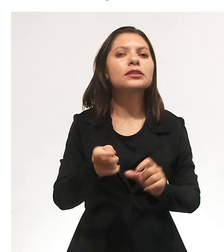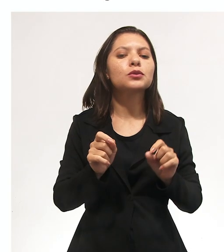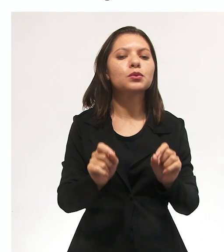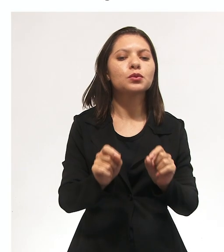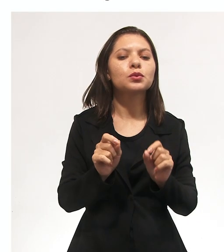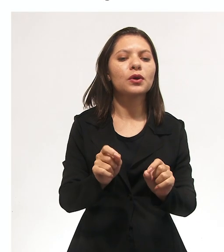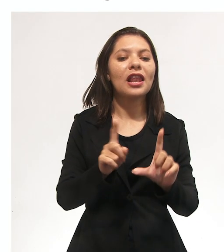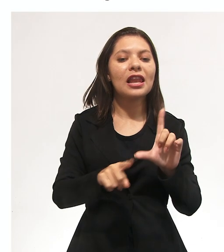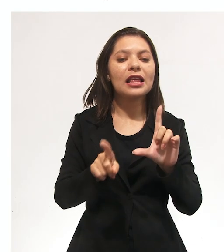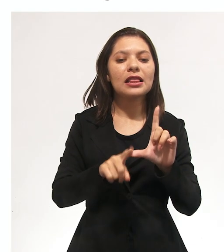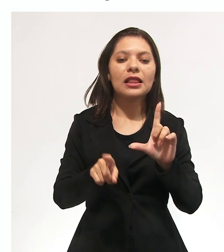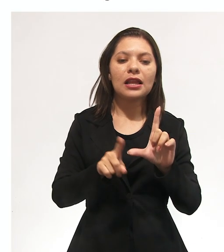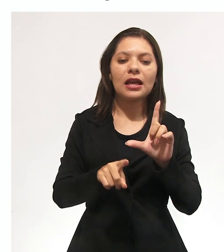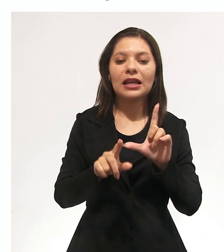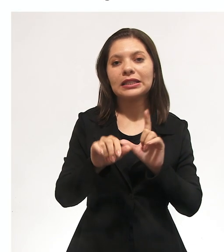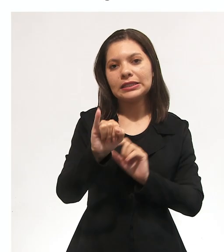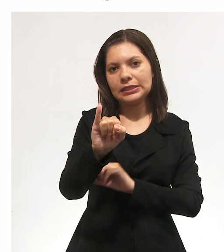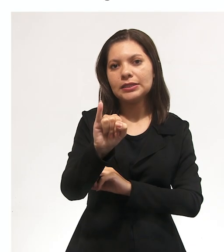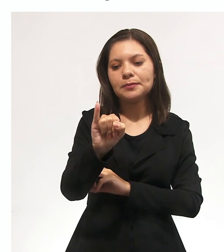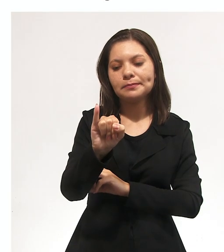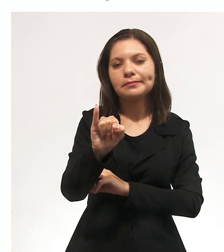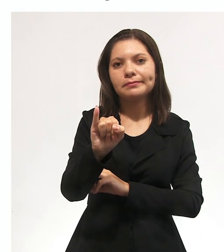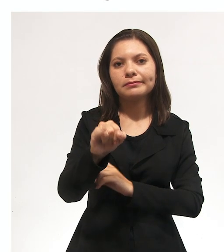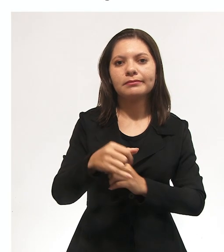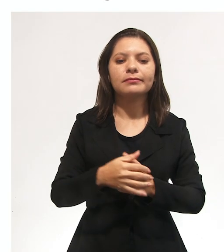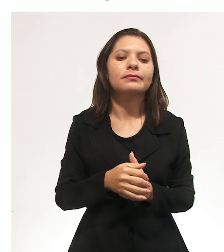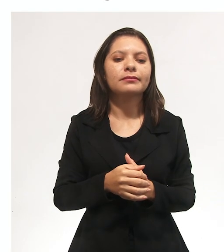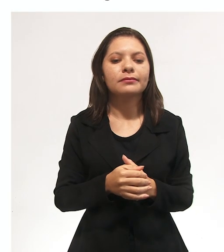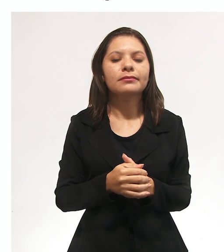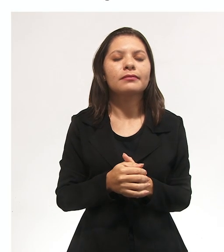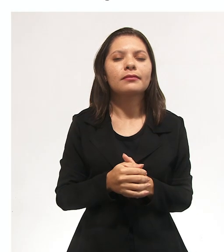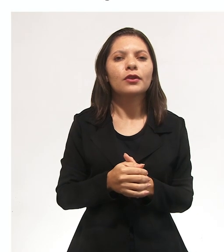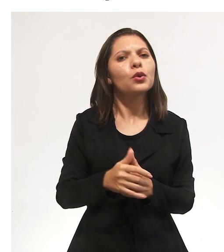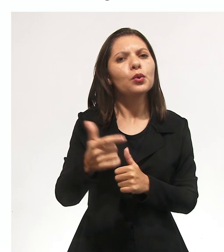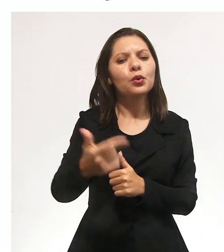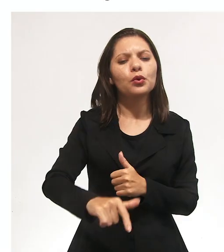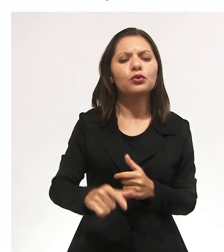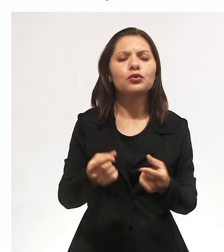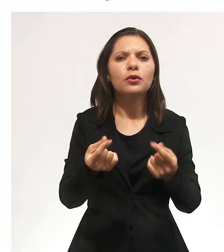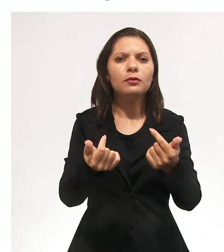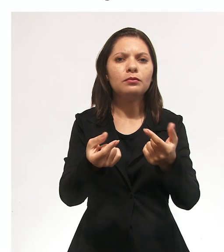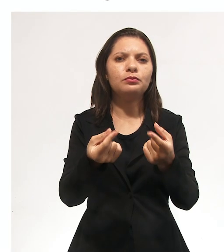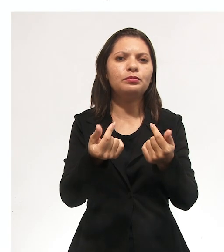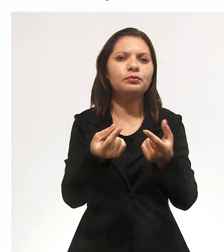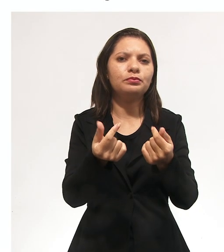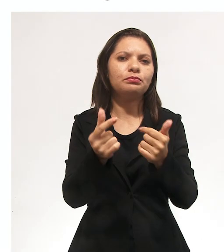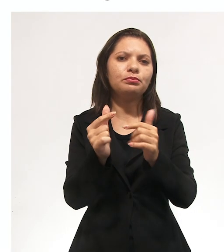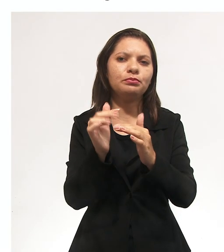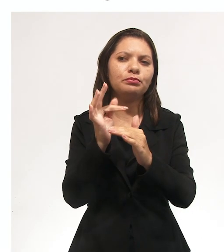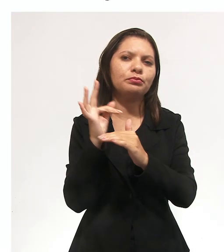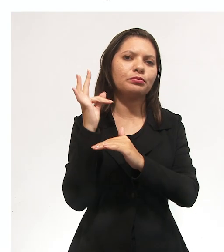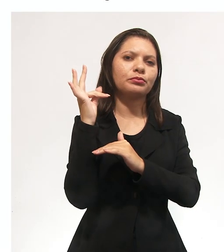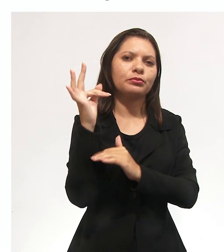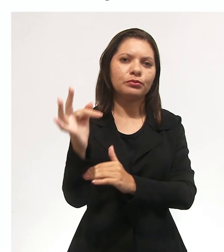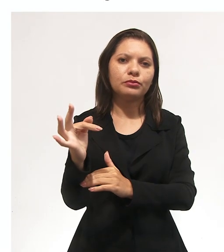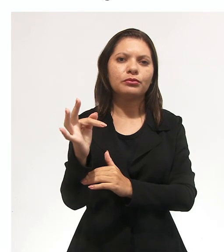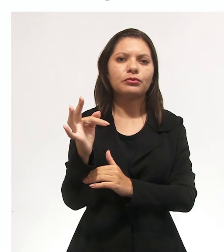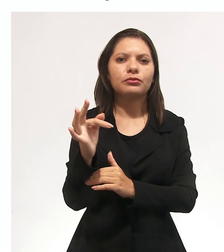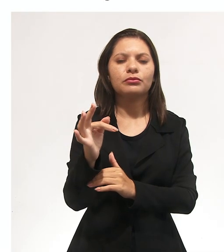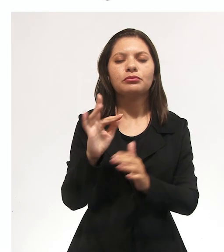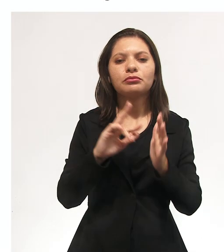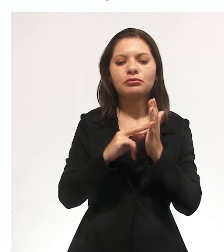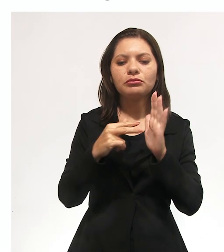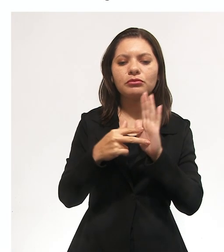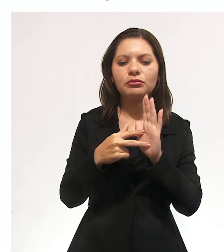pela letra I. E o valor futuro? O valor futuro, ele é o montante